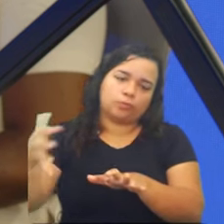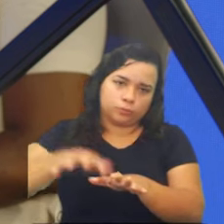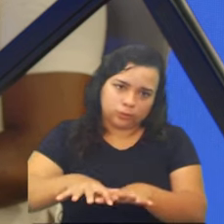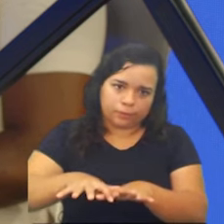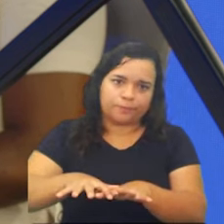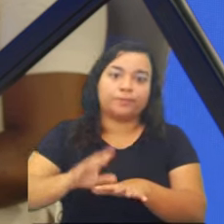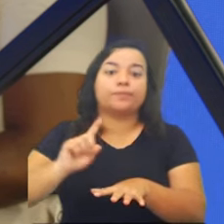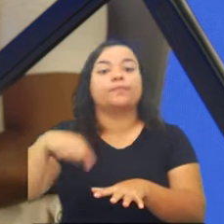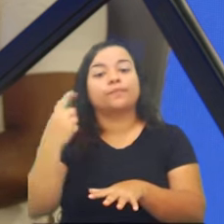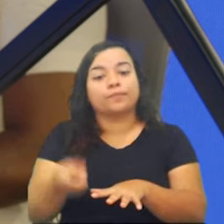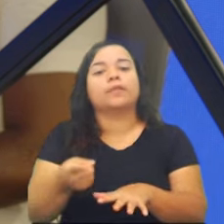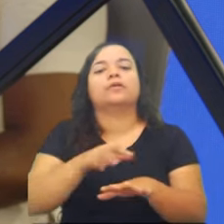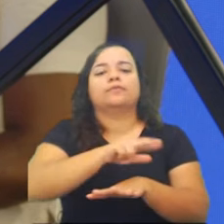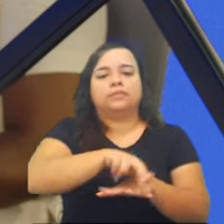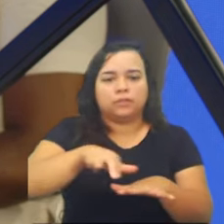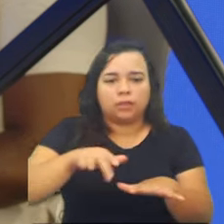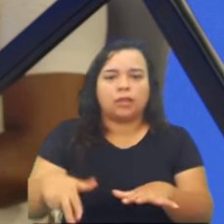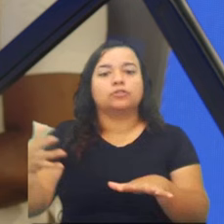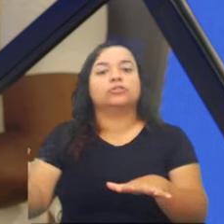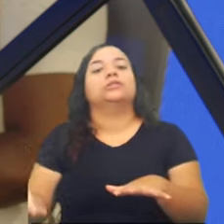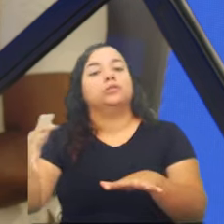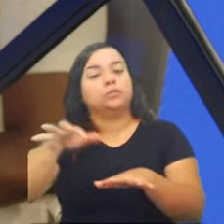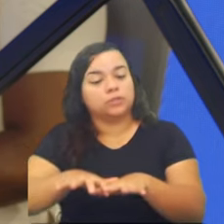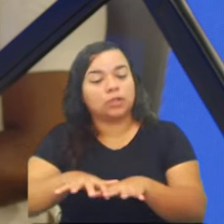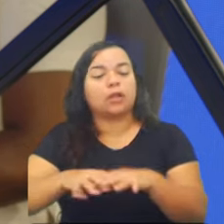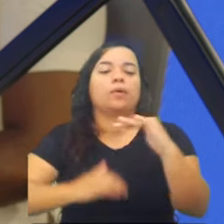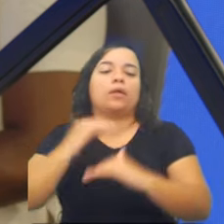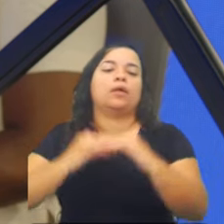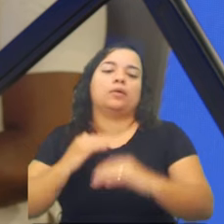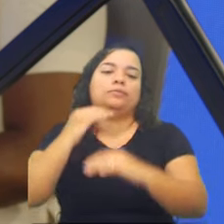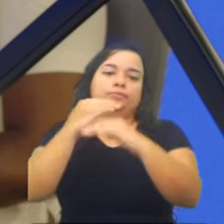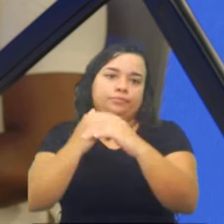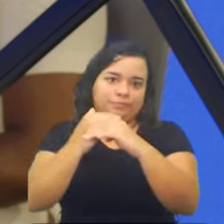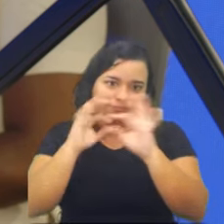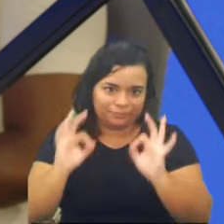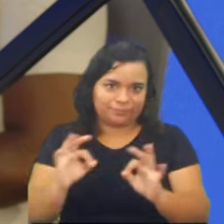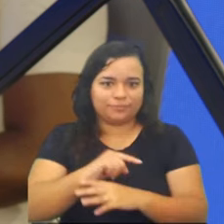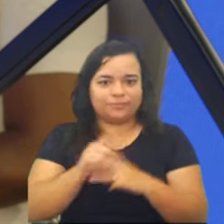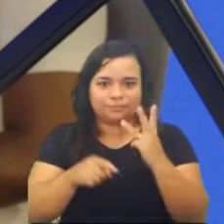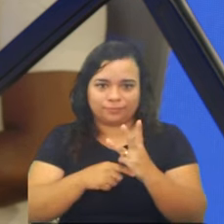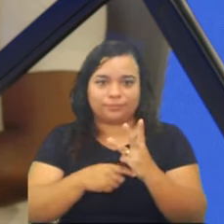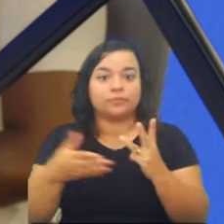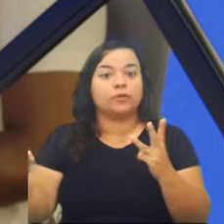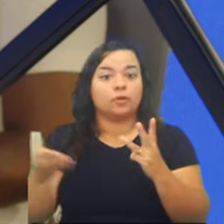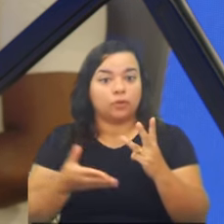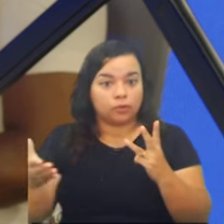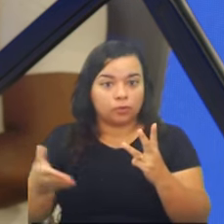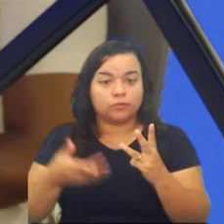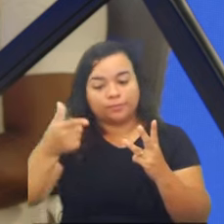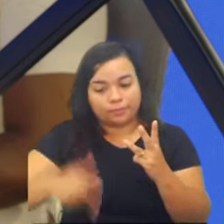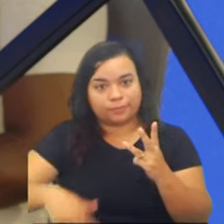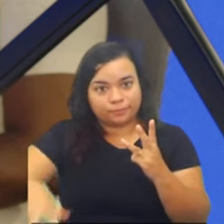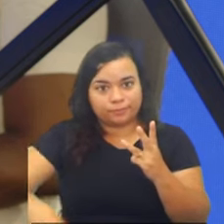inclusão aí depois veio uma terceira palavra diversidade inclusão e E aí hoje em